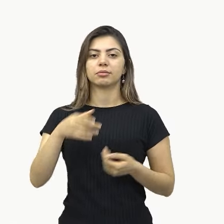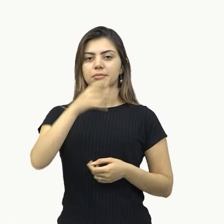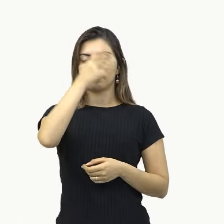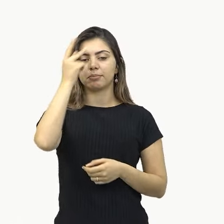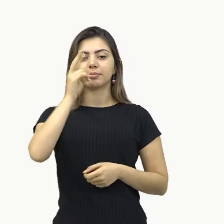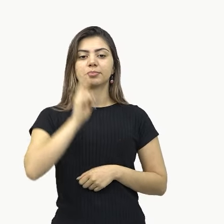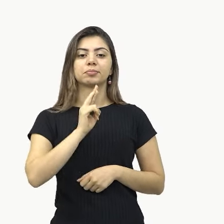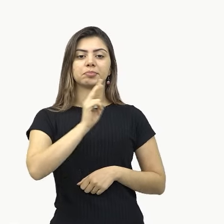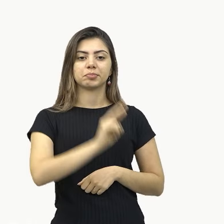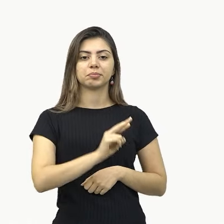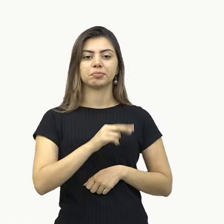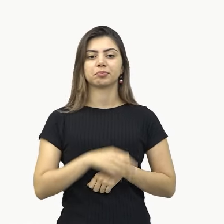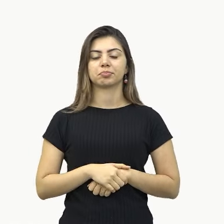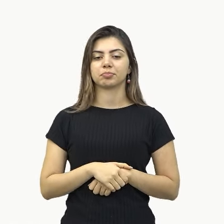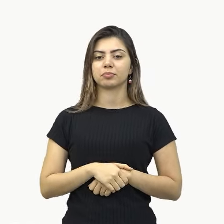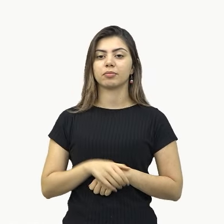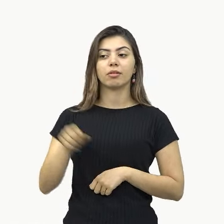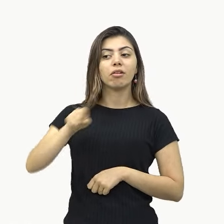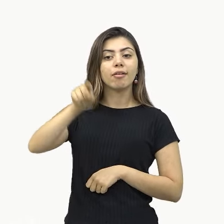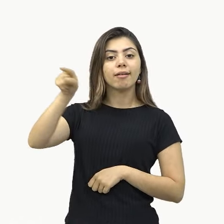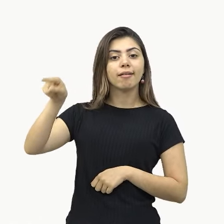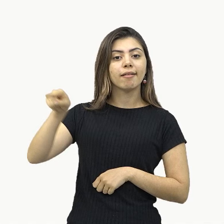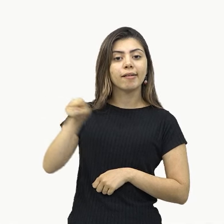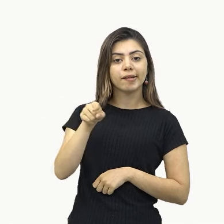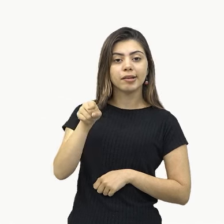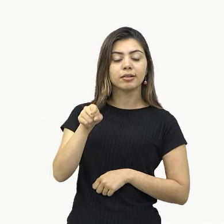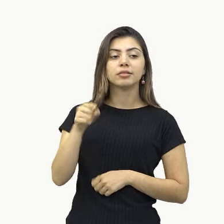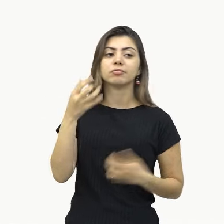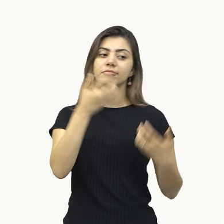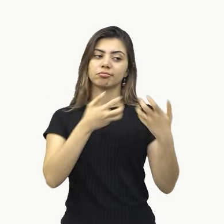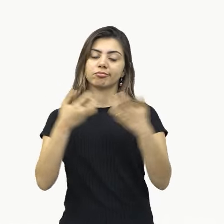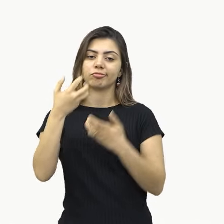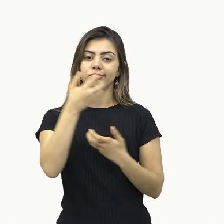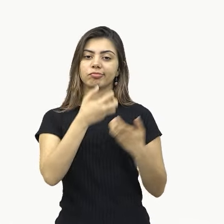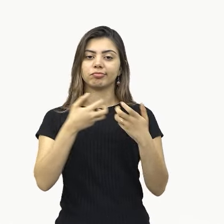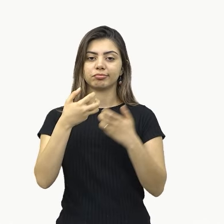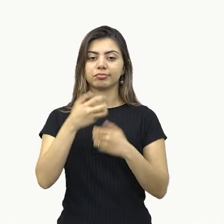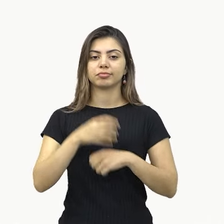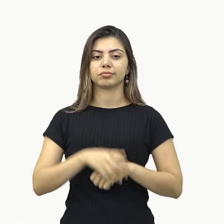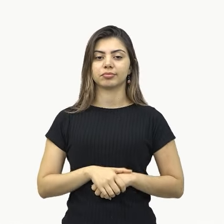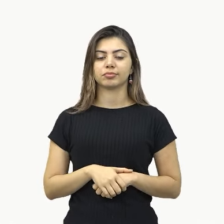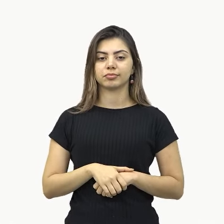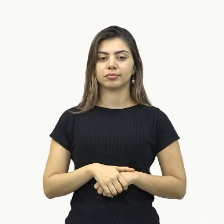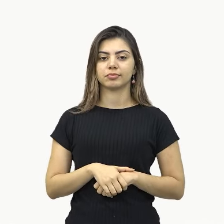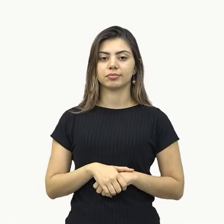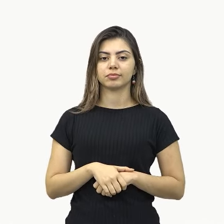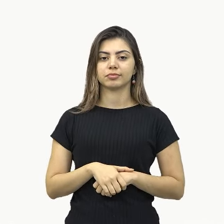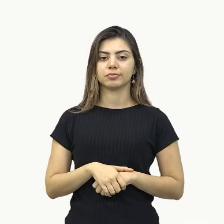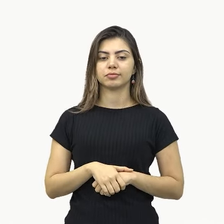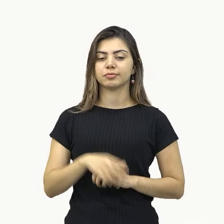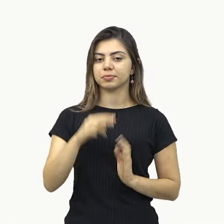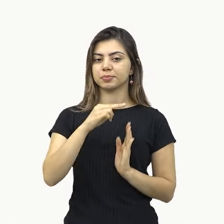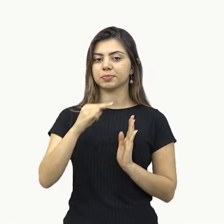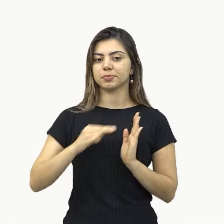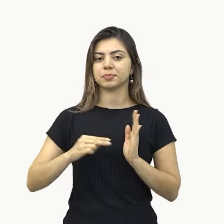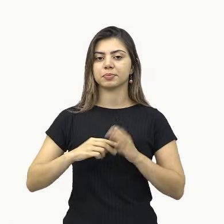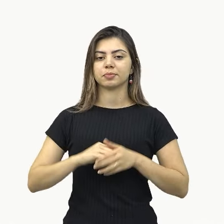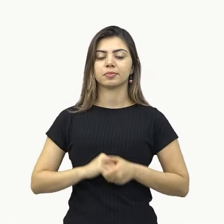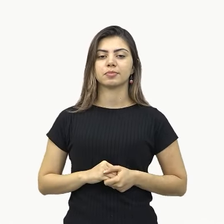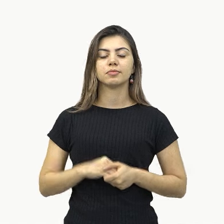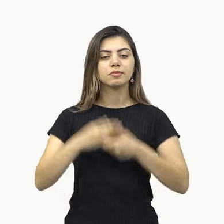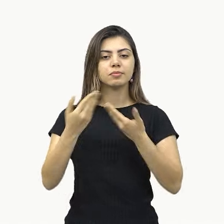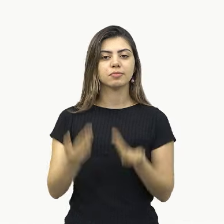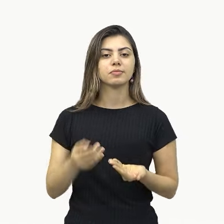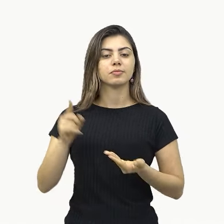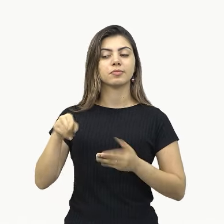They are, eles ou elas são, singers, cantores. The name of the group is Arpa Day. Então, o nome